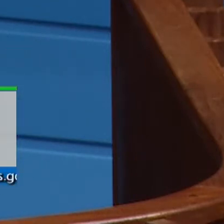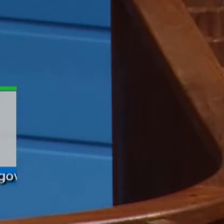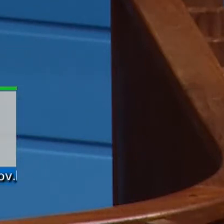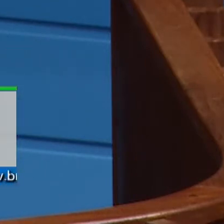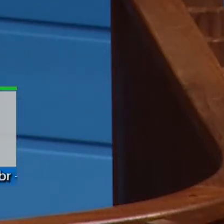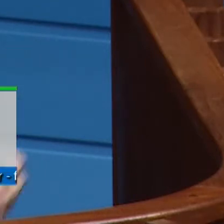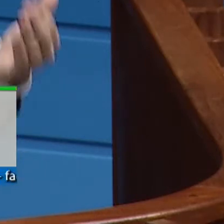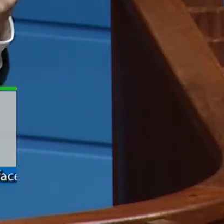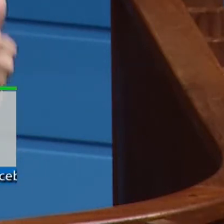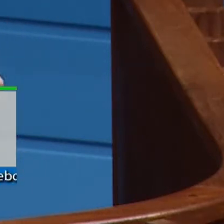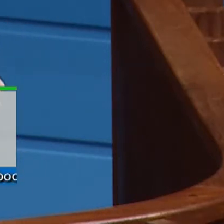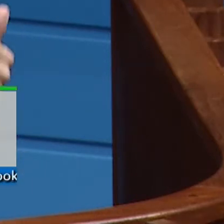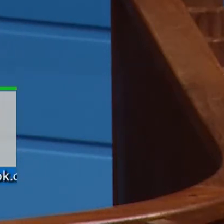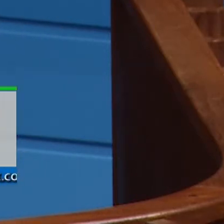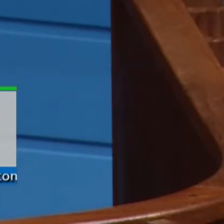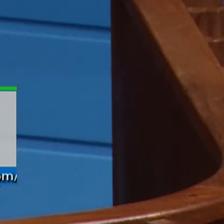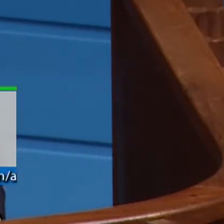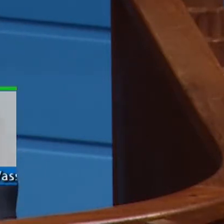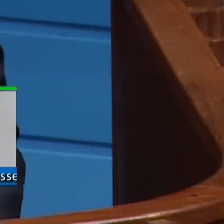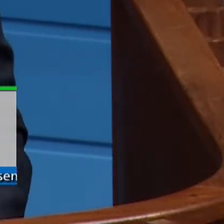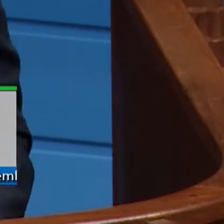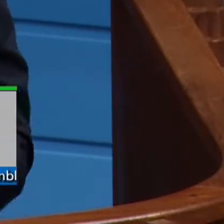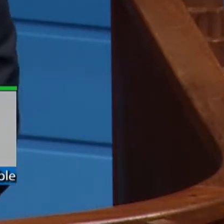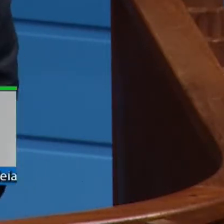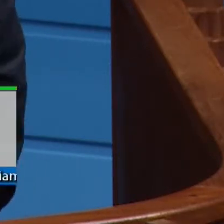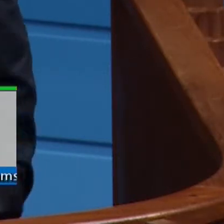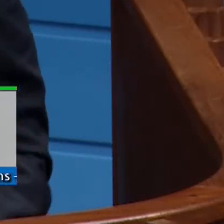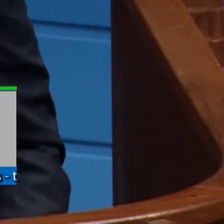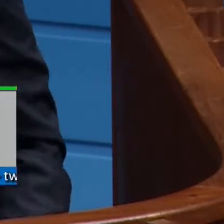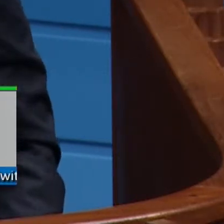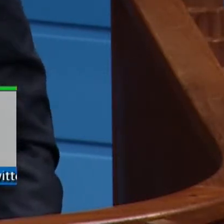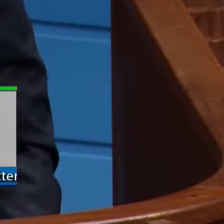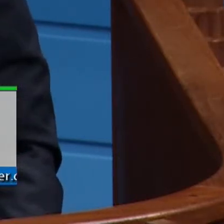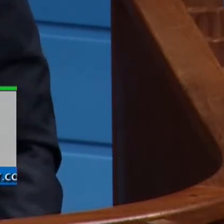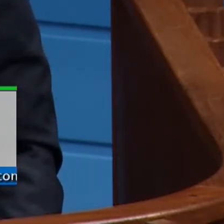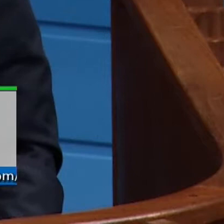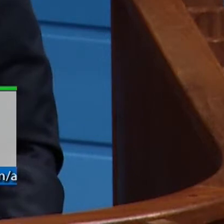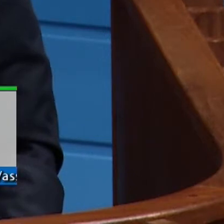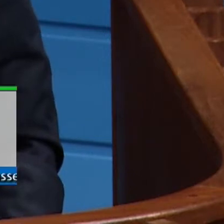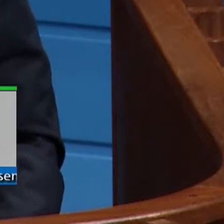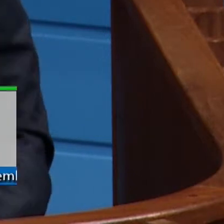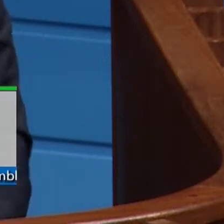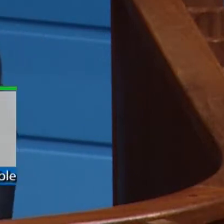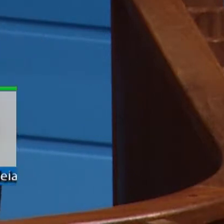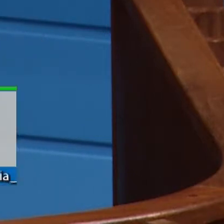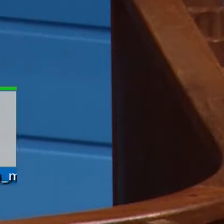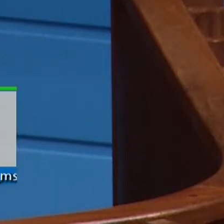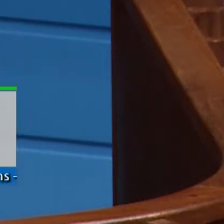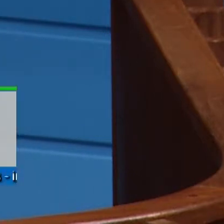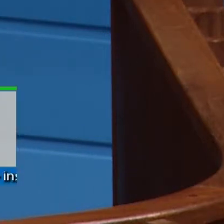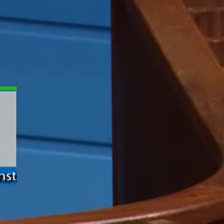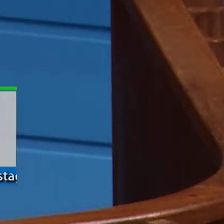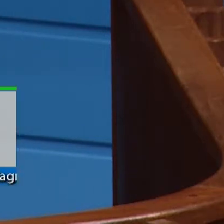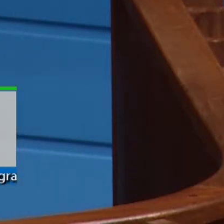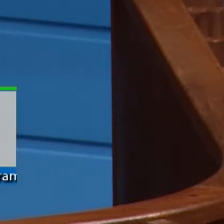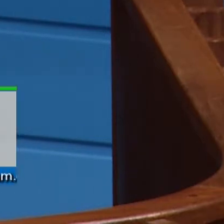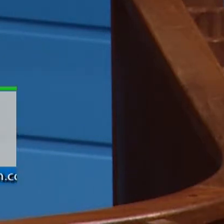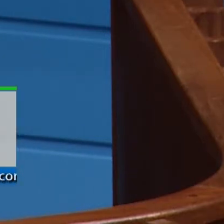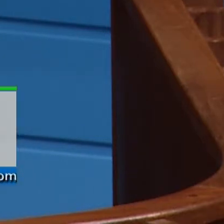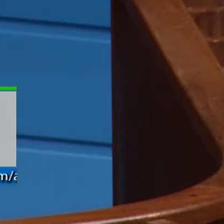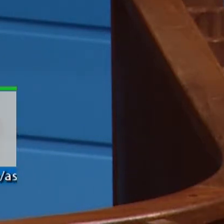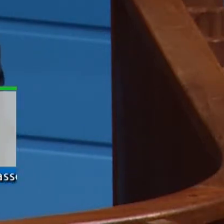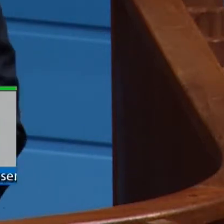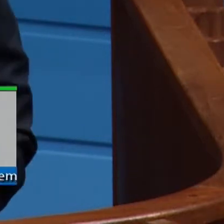esses problemas, essa discussão prévia. E por isso que aqui nesta Casa de Leis,